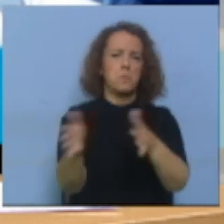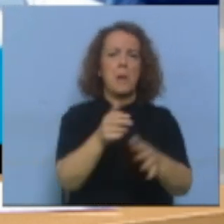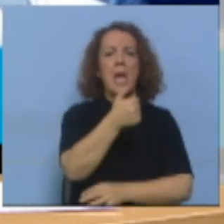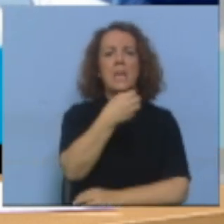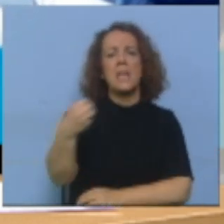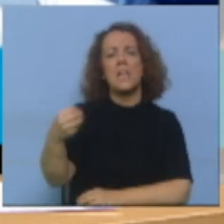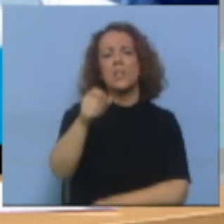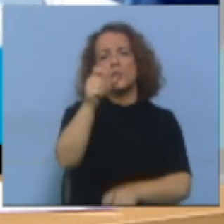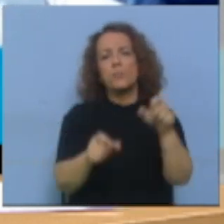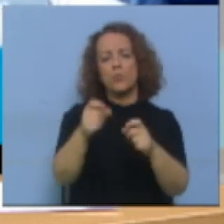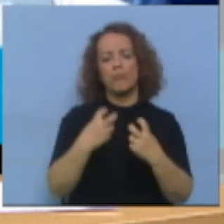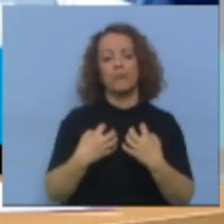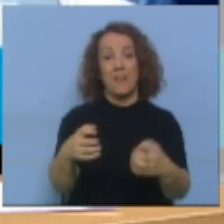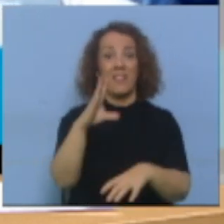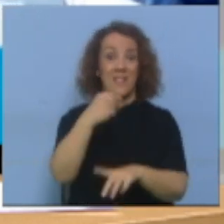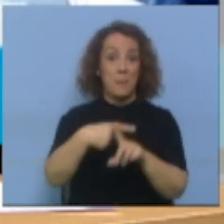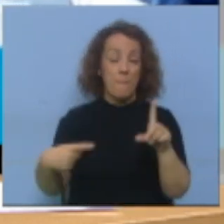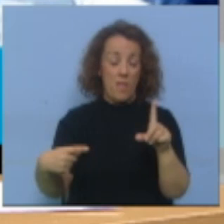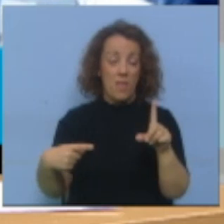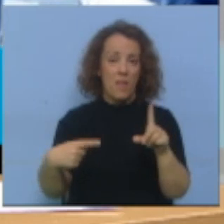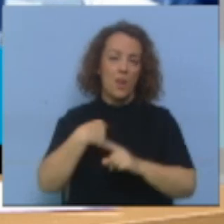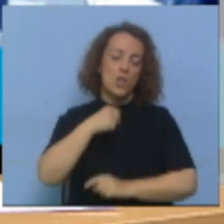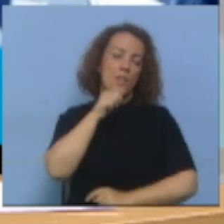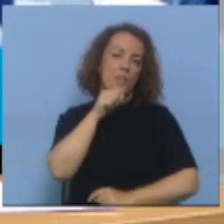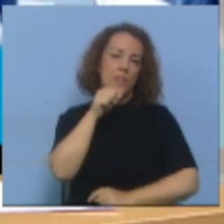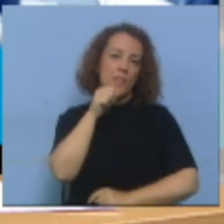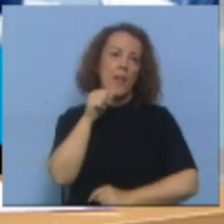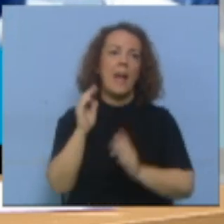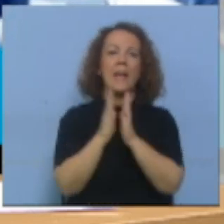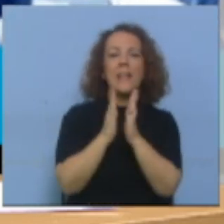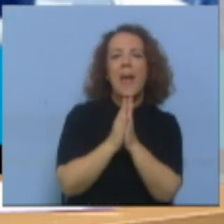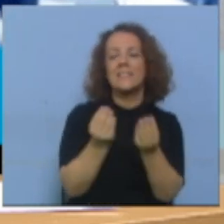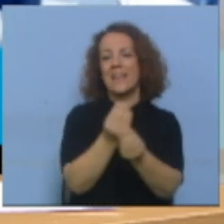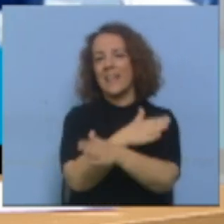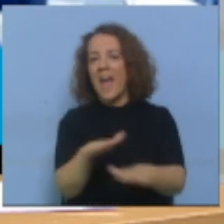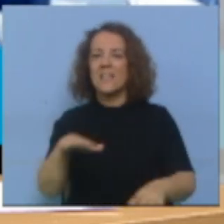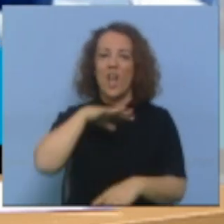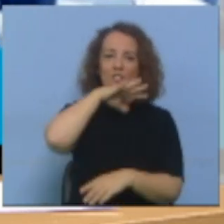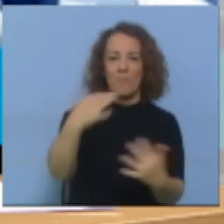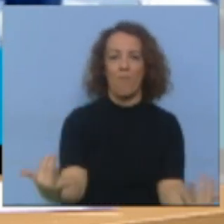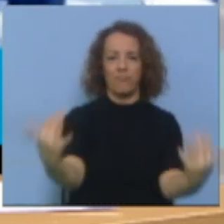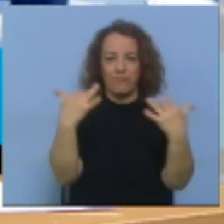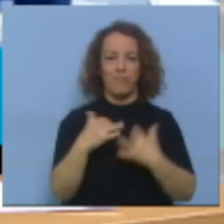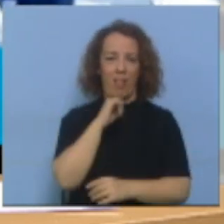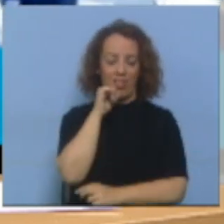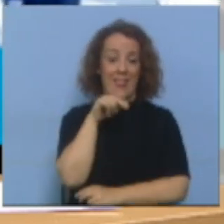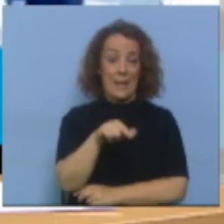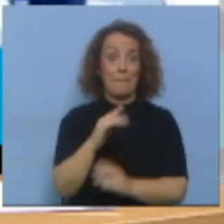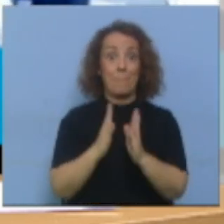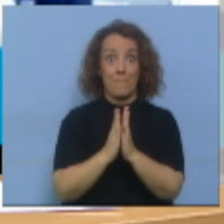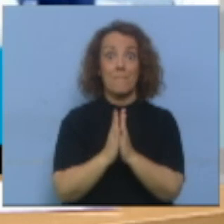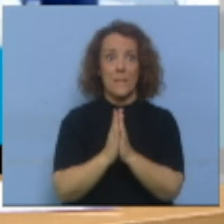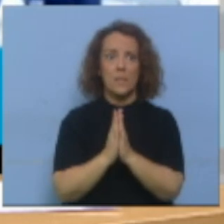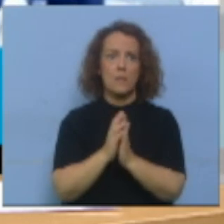500 pessoas, e a missa das 10h30, que é a missa que nós chamamos da catequese, das crianças e das famílias, é uma missa que